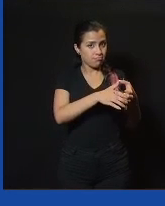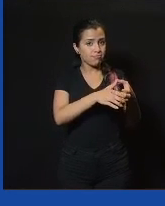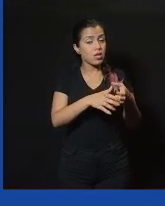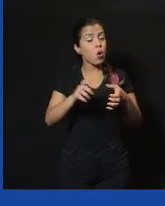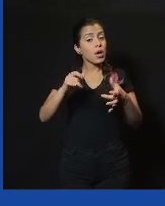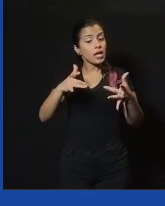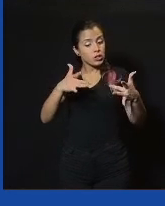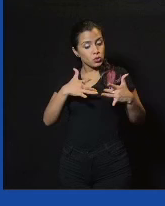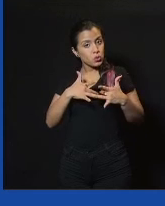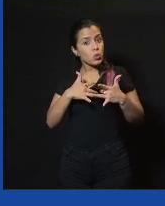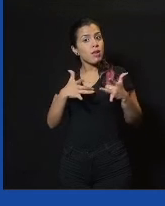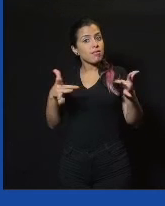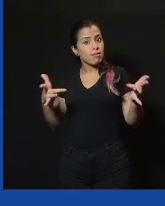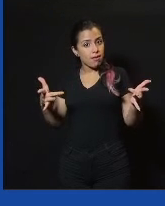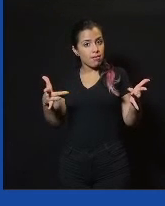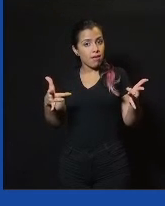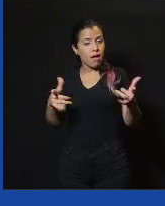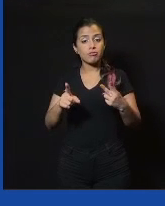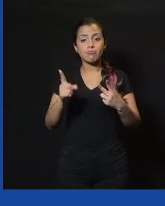solidariedade e medo.